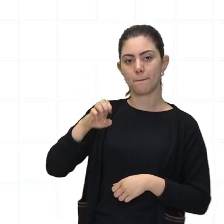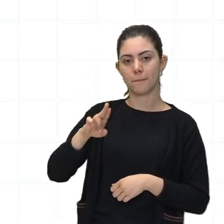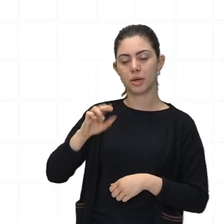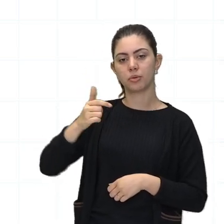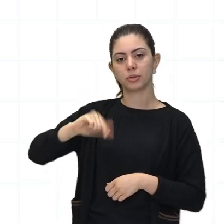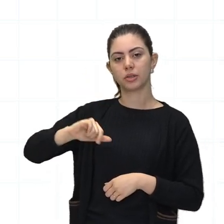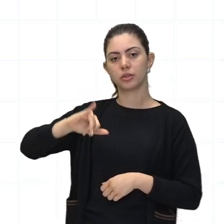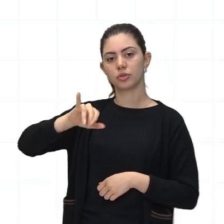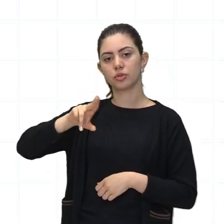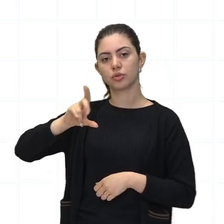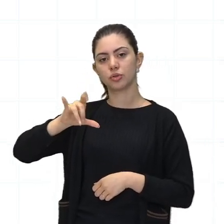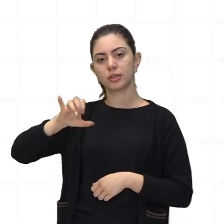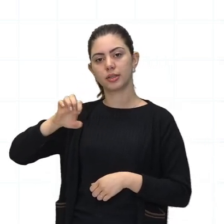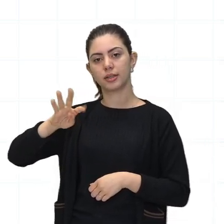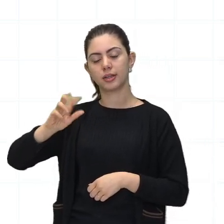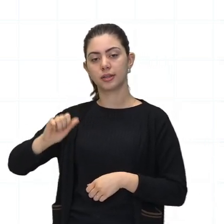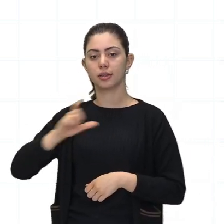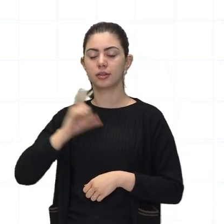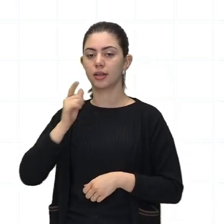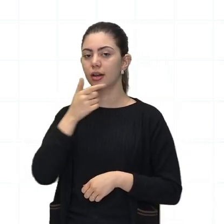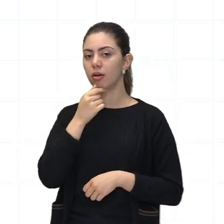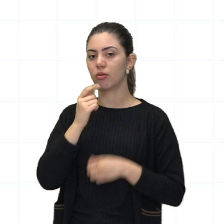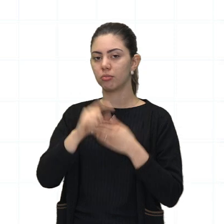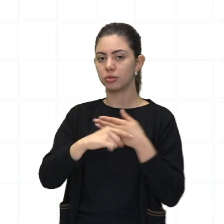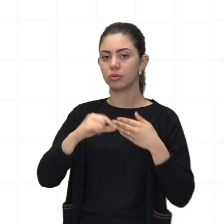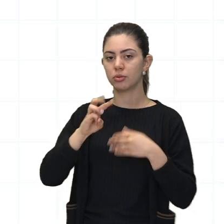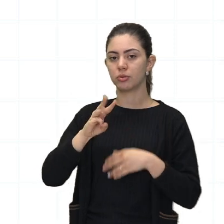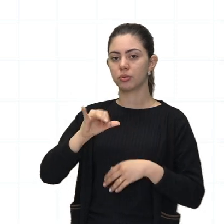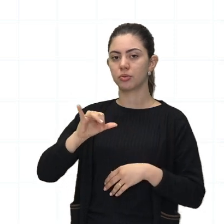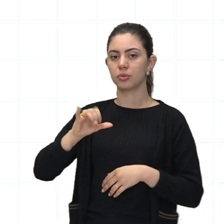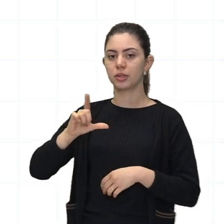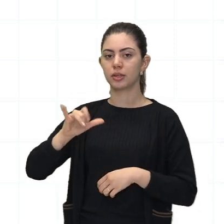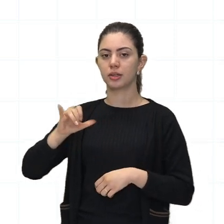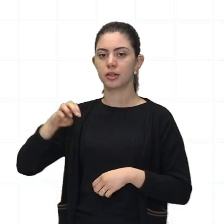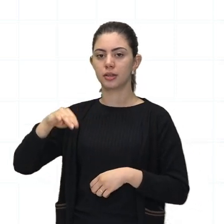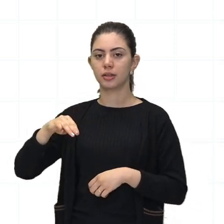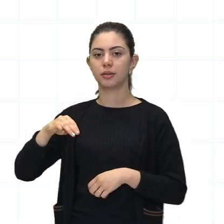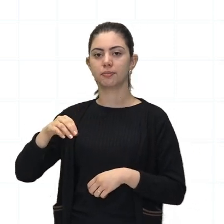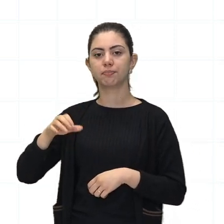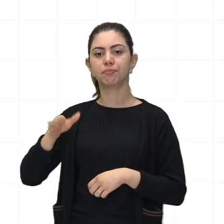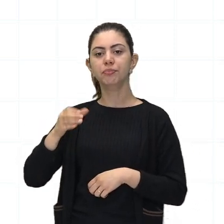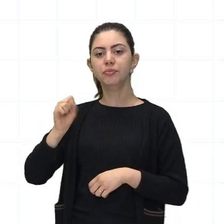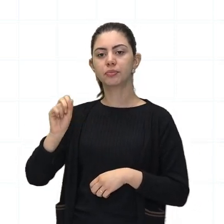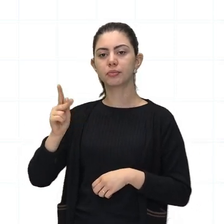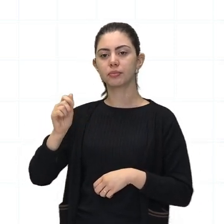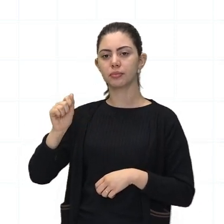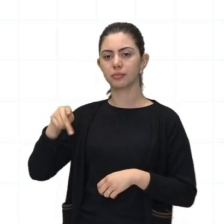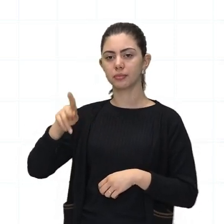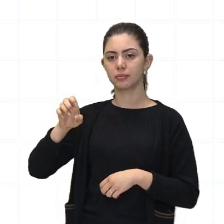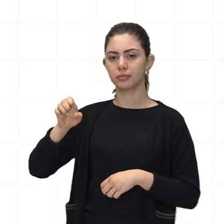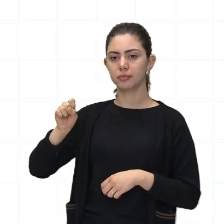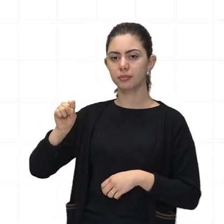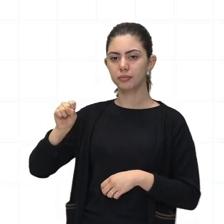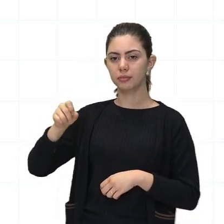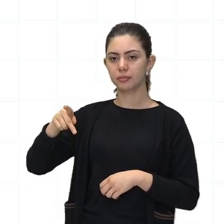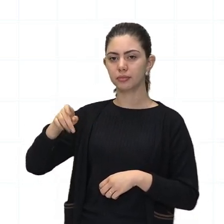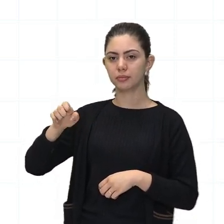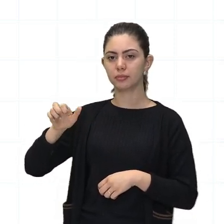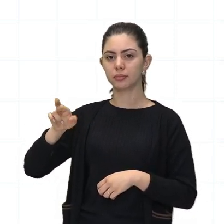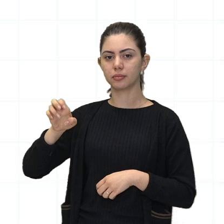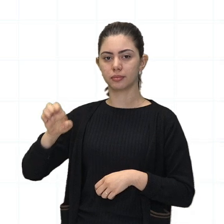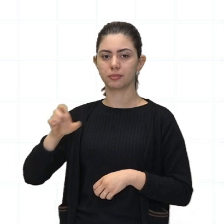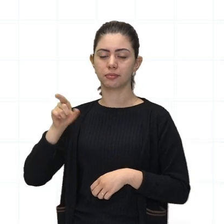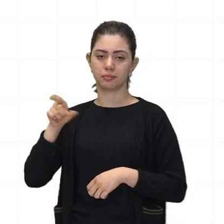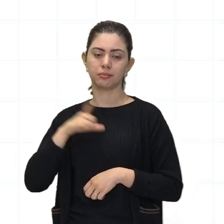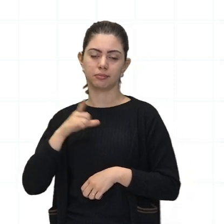XVII, escreveu várias tragédias e comédias no teatro elisabetano, e Édipo Rei, que é uma lenda, que é um